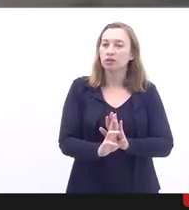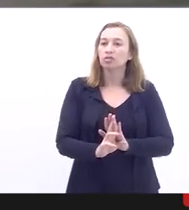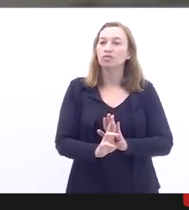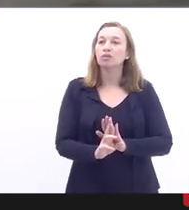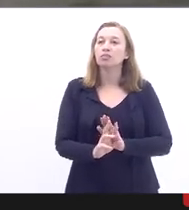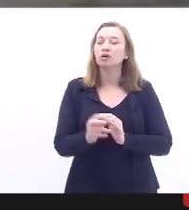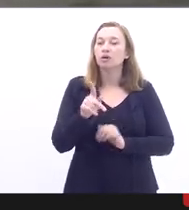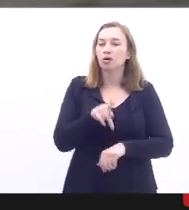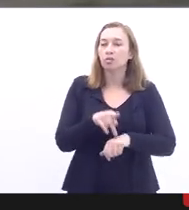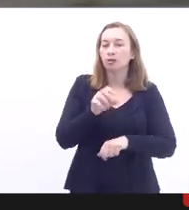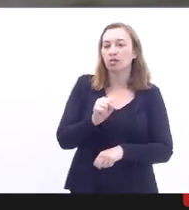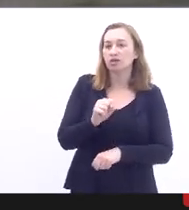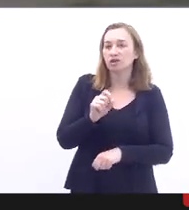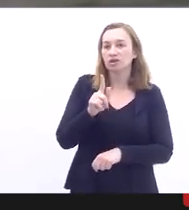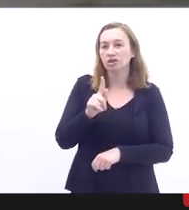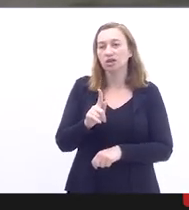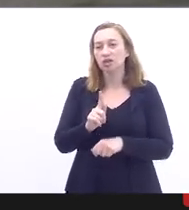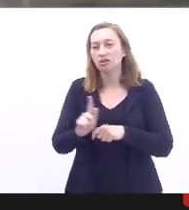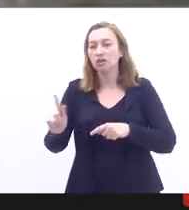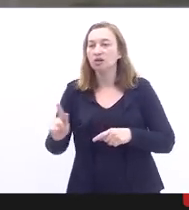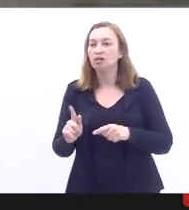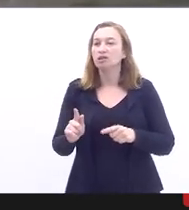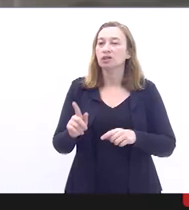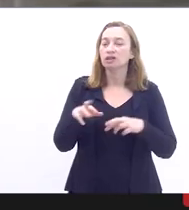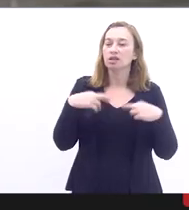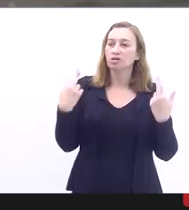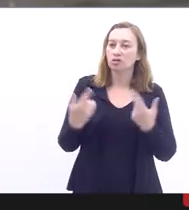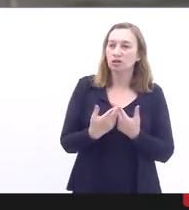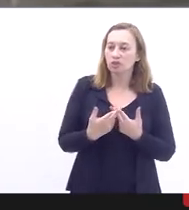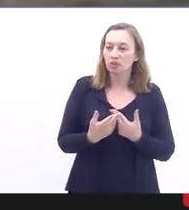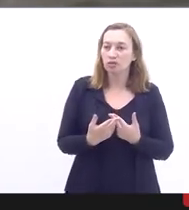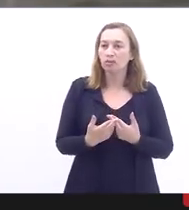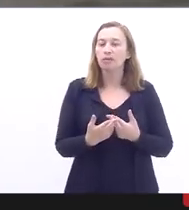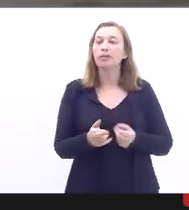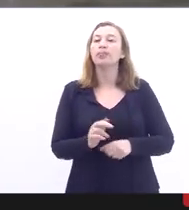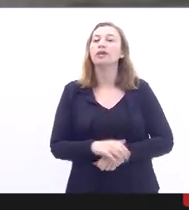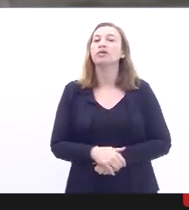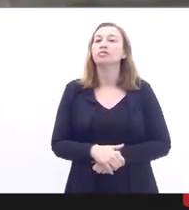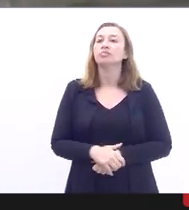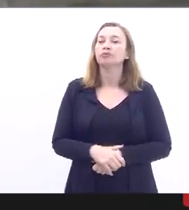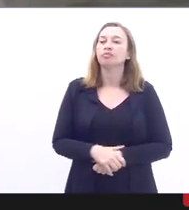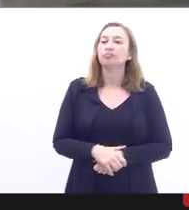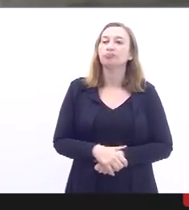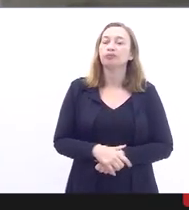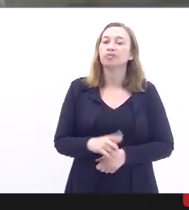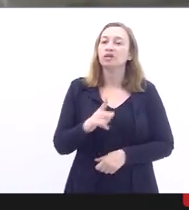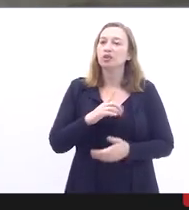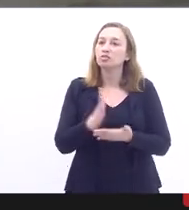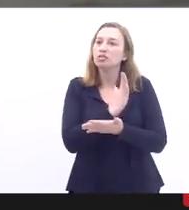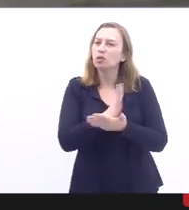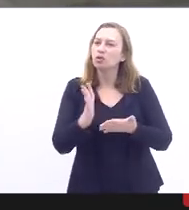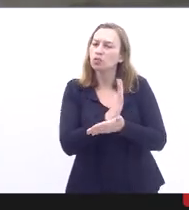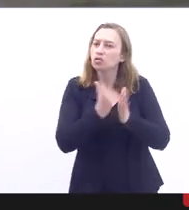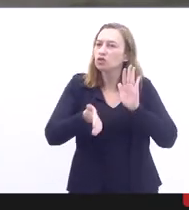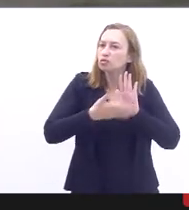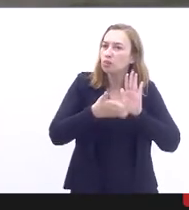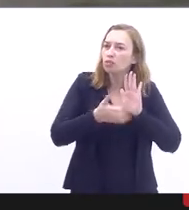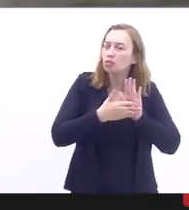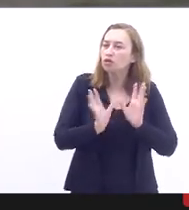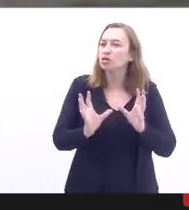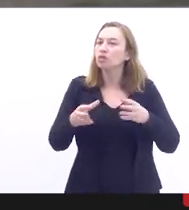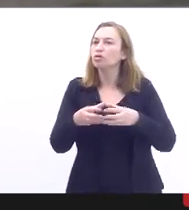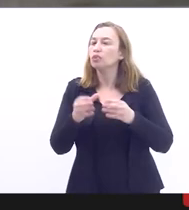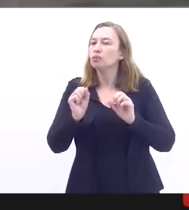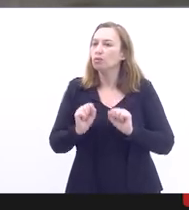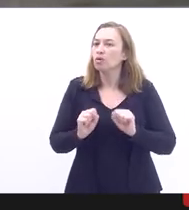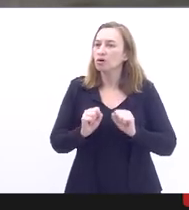sua graduação nessa audiência em Assembleia estudantil da pós-graduação e nós temos Algumas propostas para que a comissão